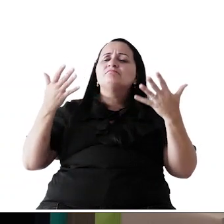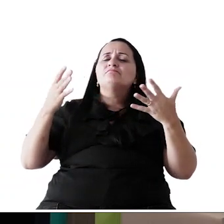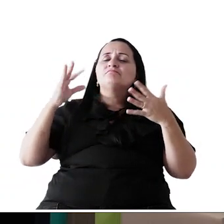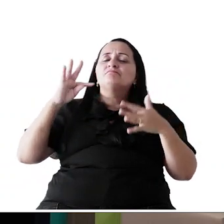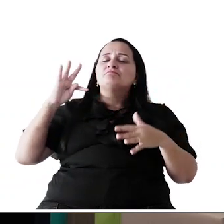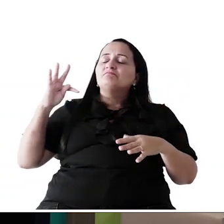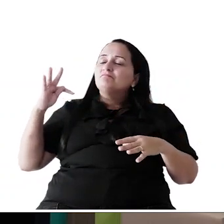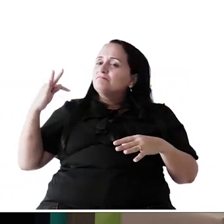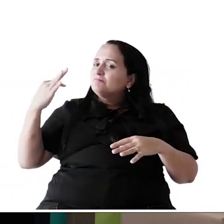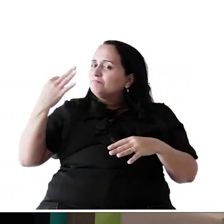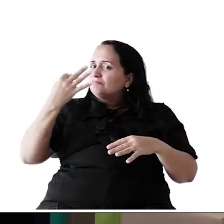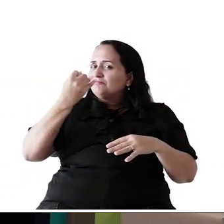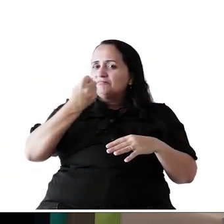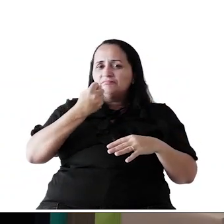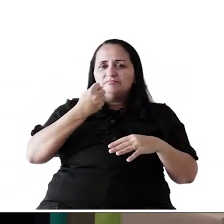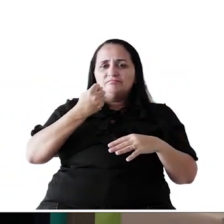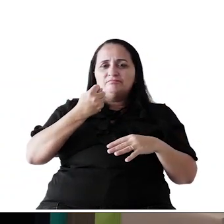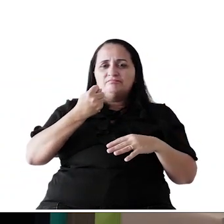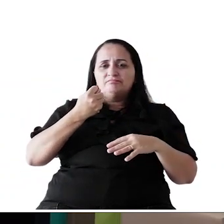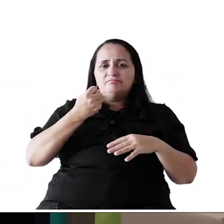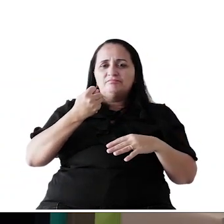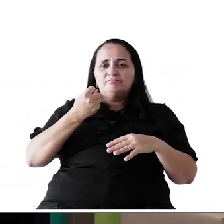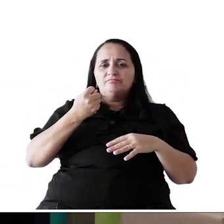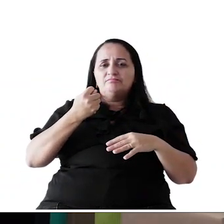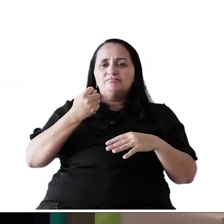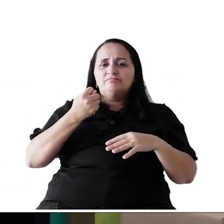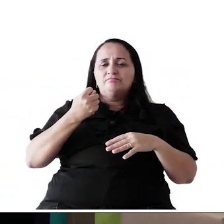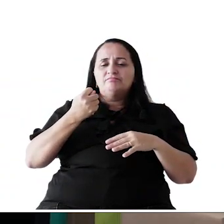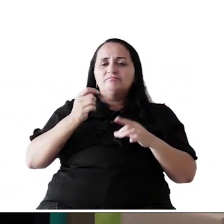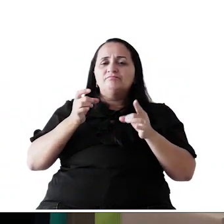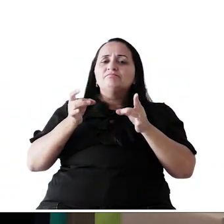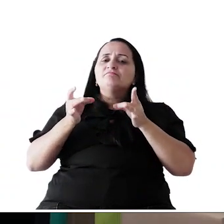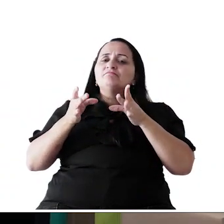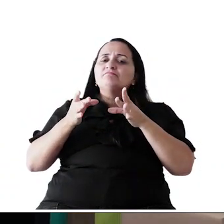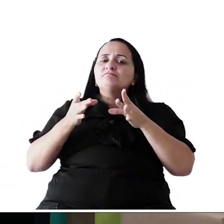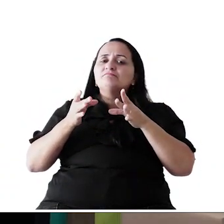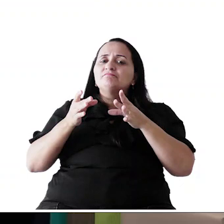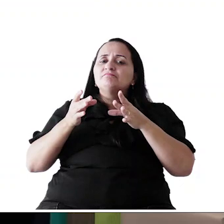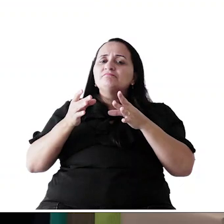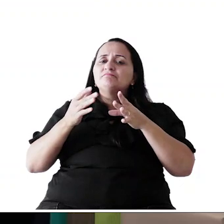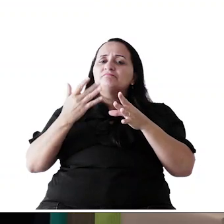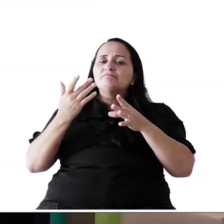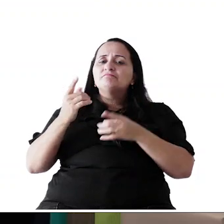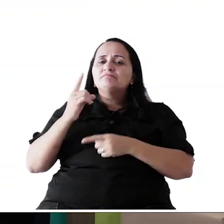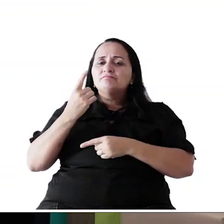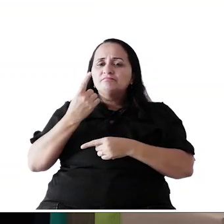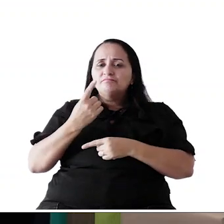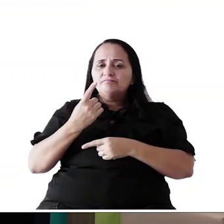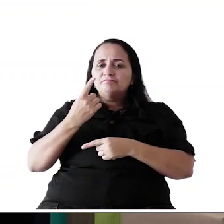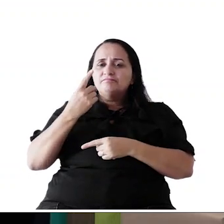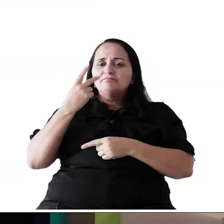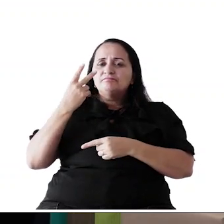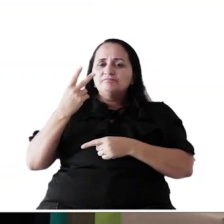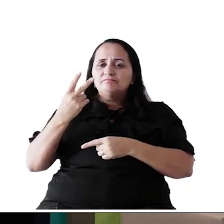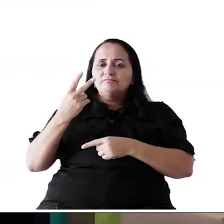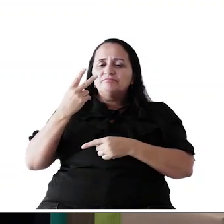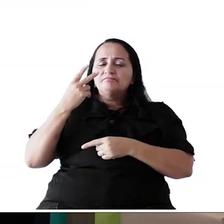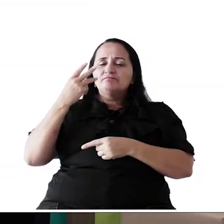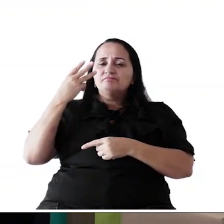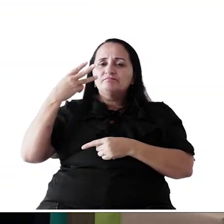que restaram para a Ana? Que restou foram essas aqui. Vamos contar?